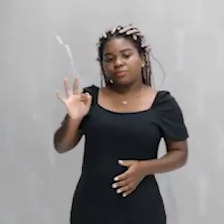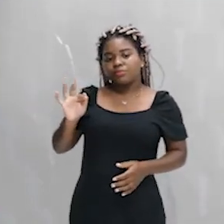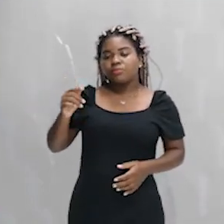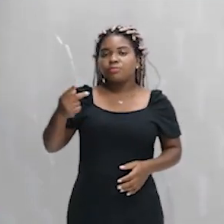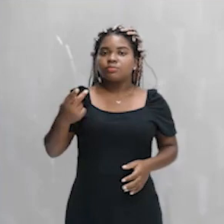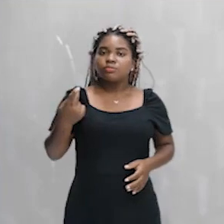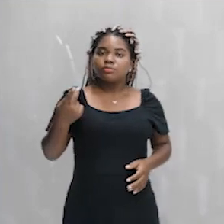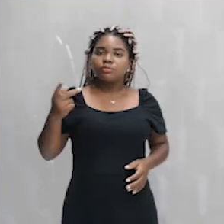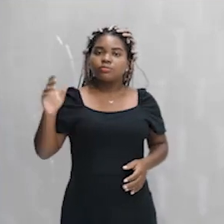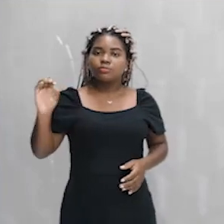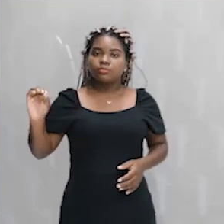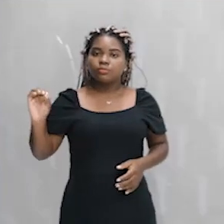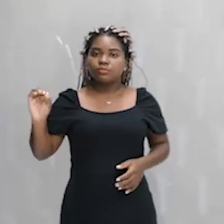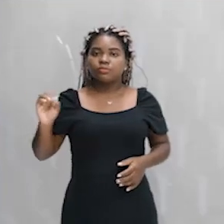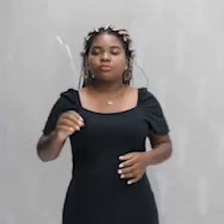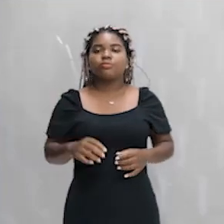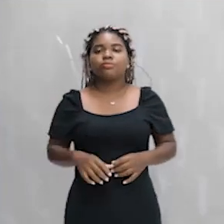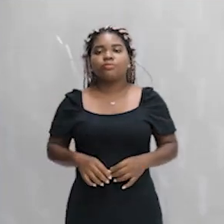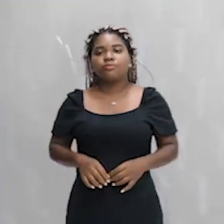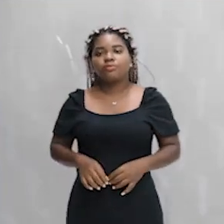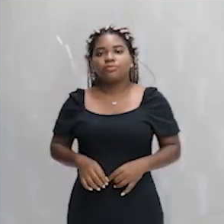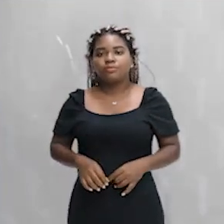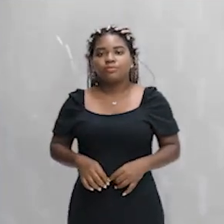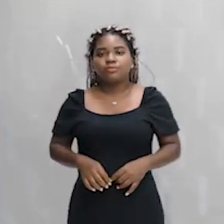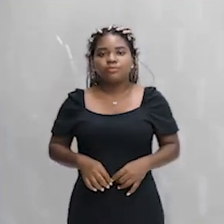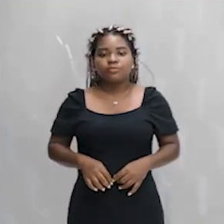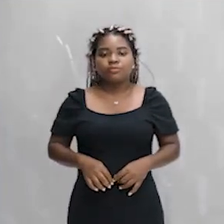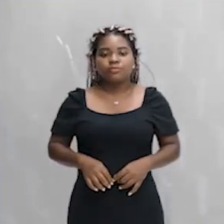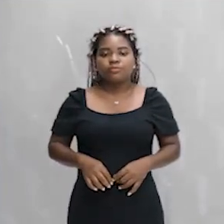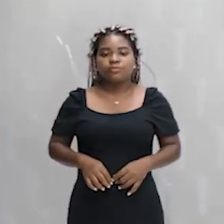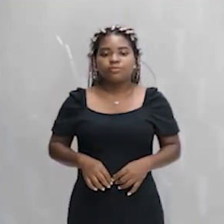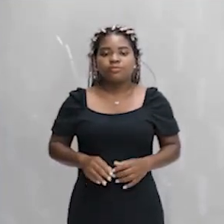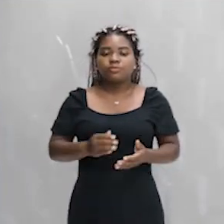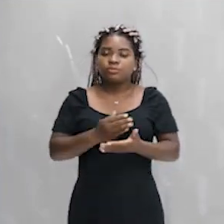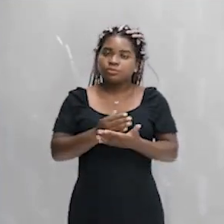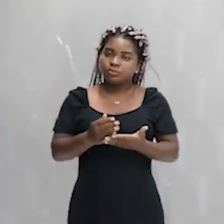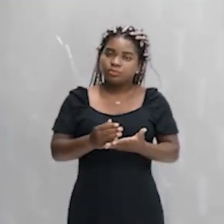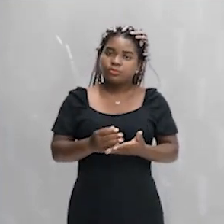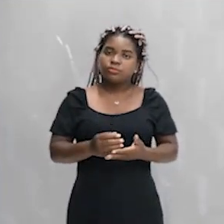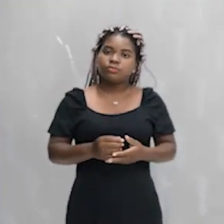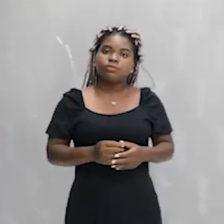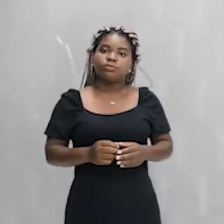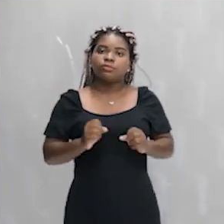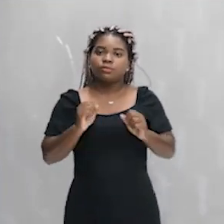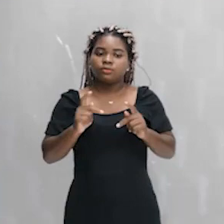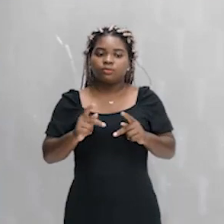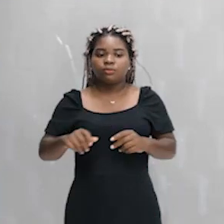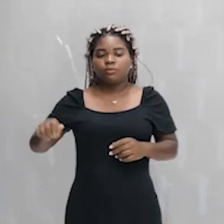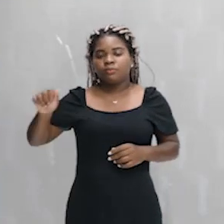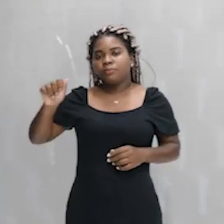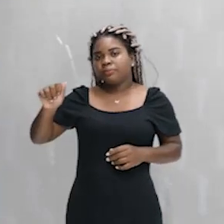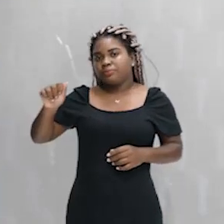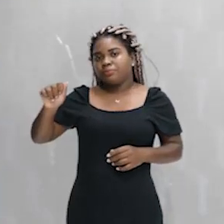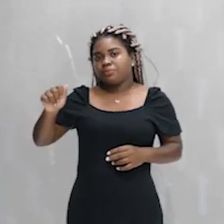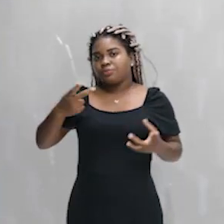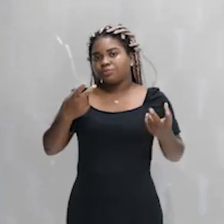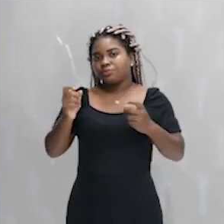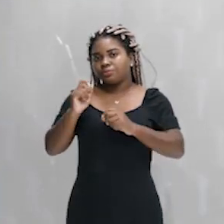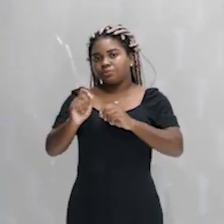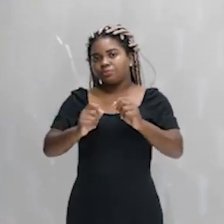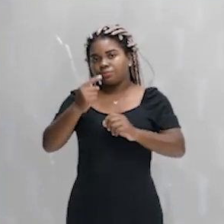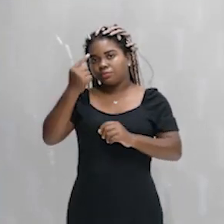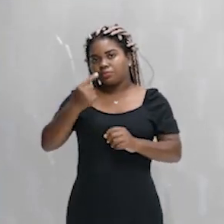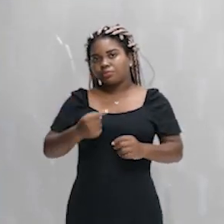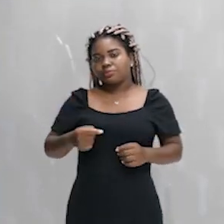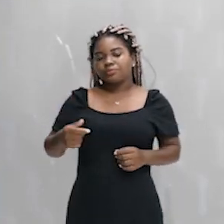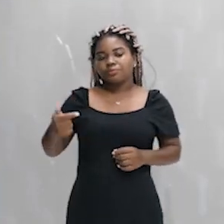o h do zero, a imagem do zero pela função h. Vamos começar com a letra A. Para eu identificar a imagem do